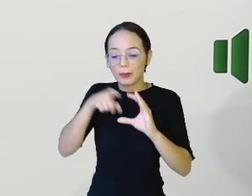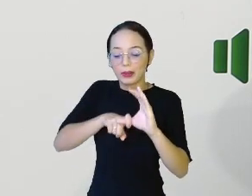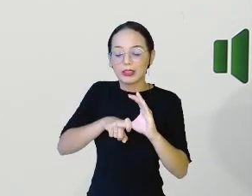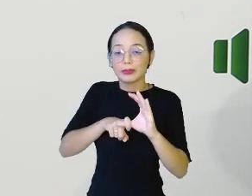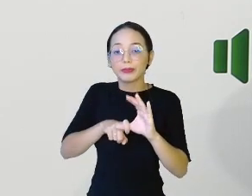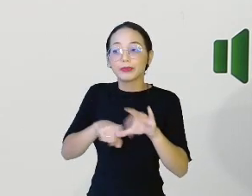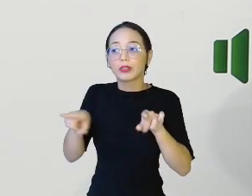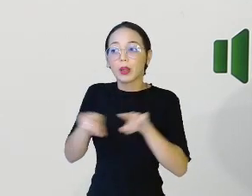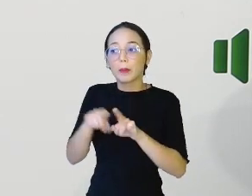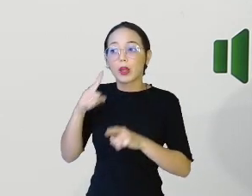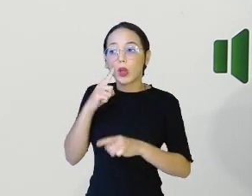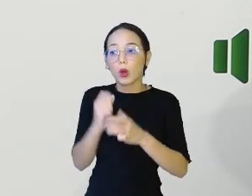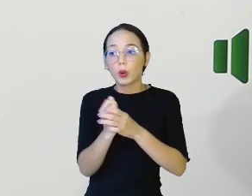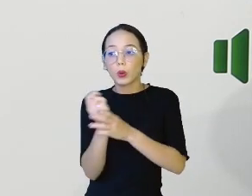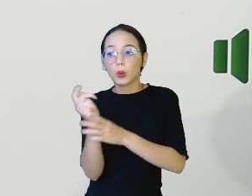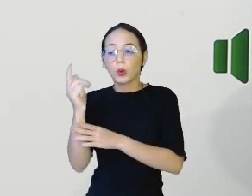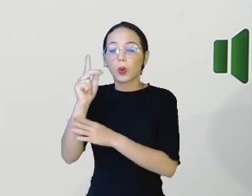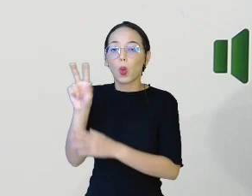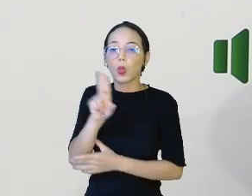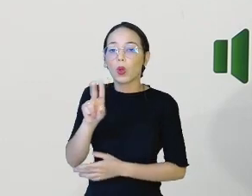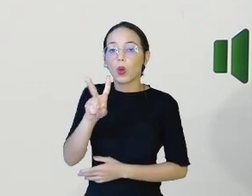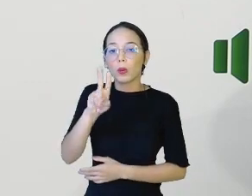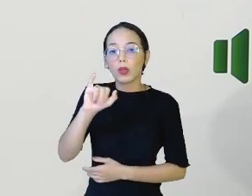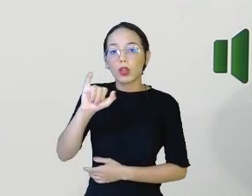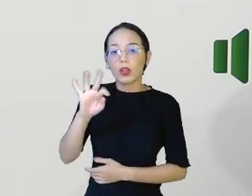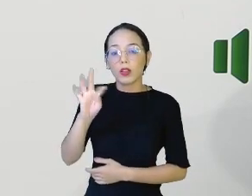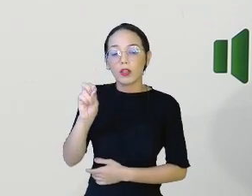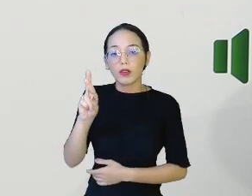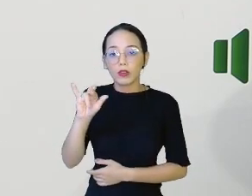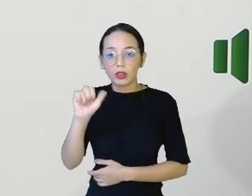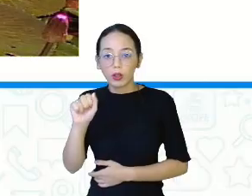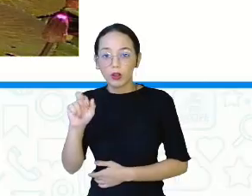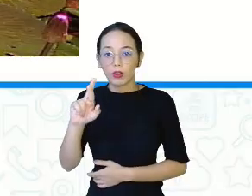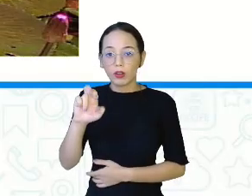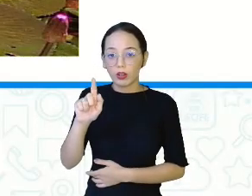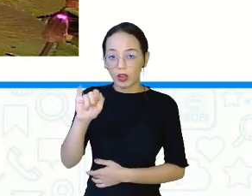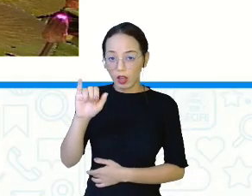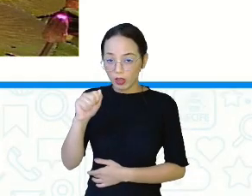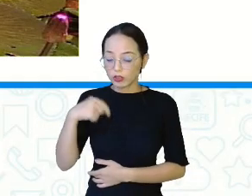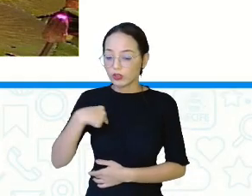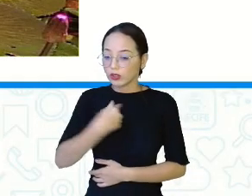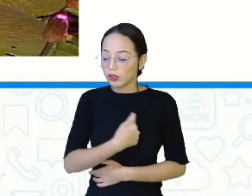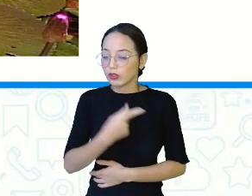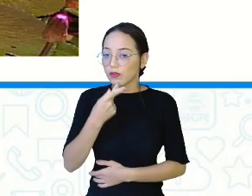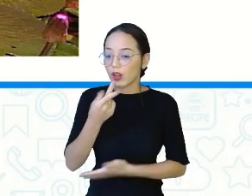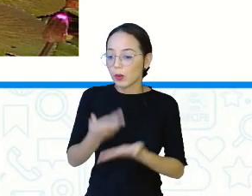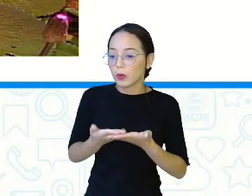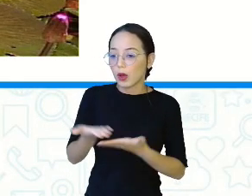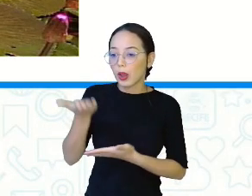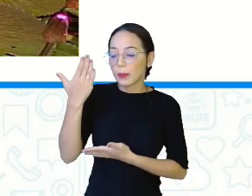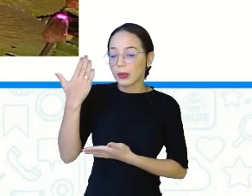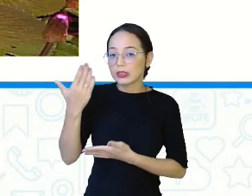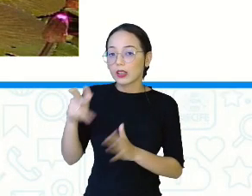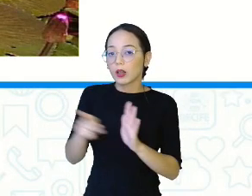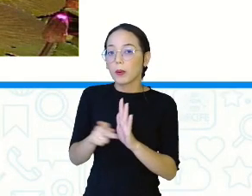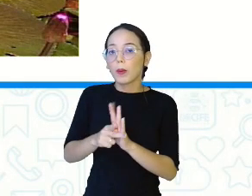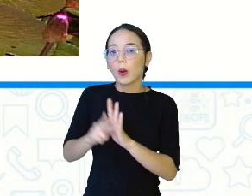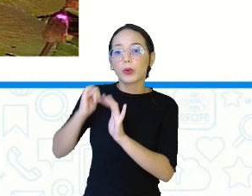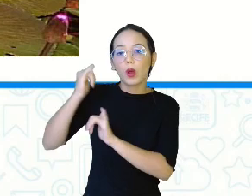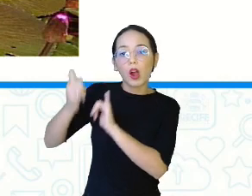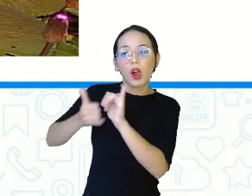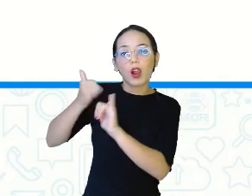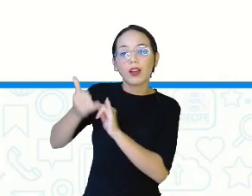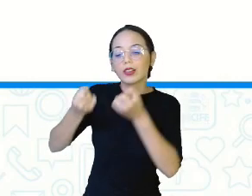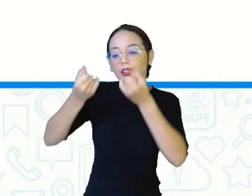essa planta, essa vegetação chamada de Vitória Régia, e nós aqui até contamos na aula passada a lenda indígena que explica